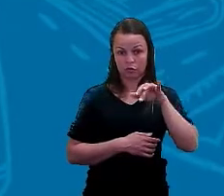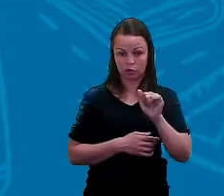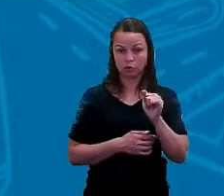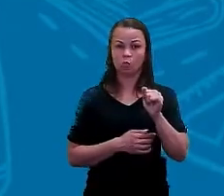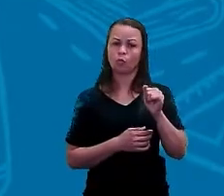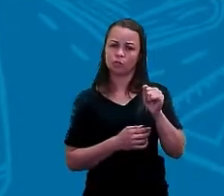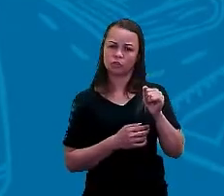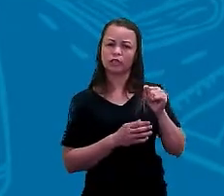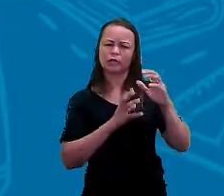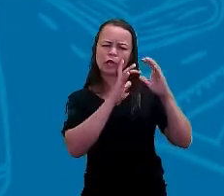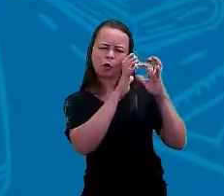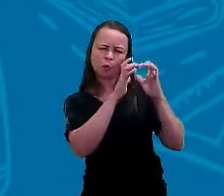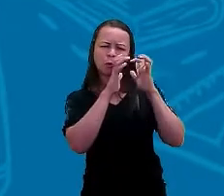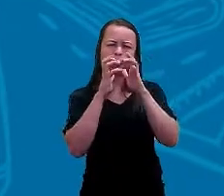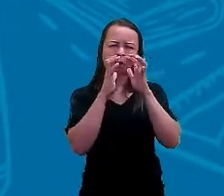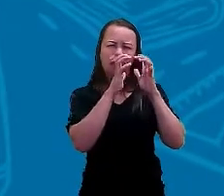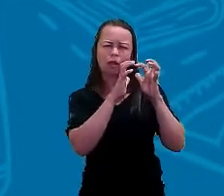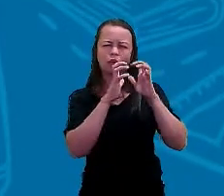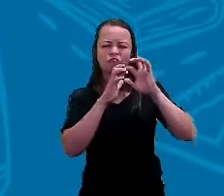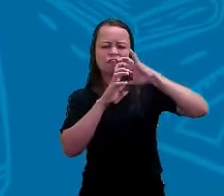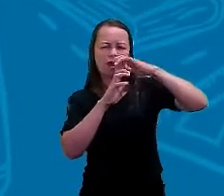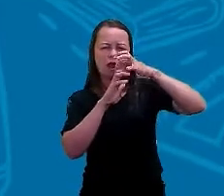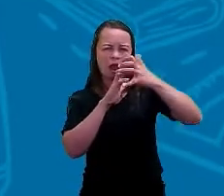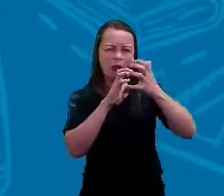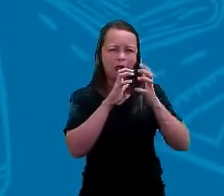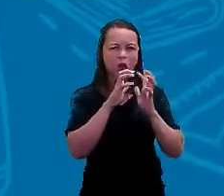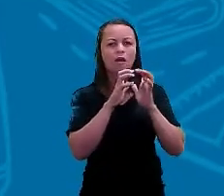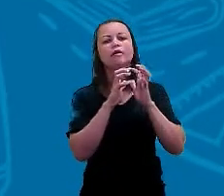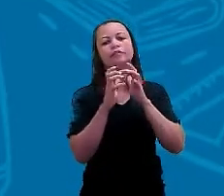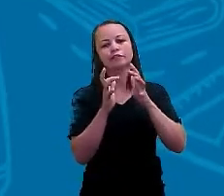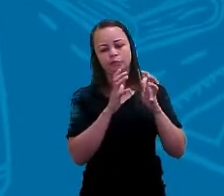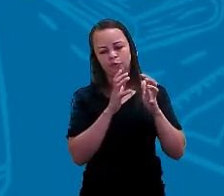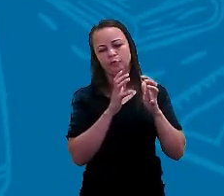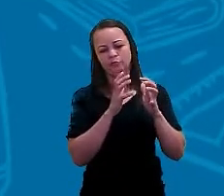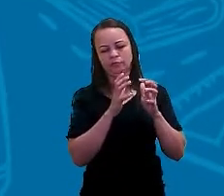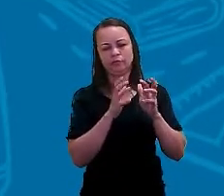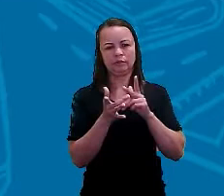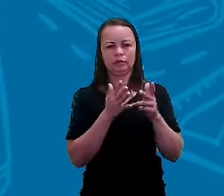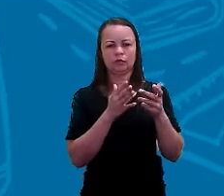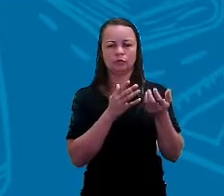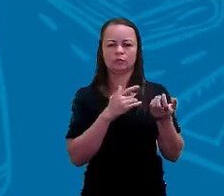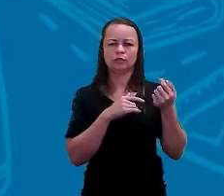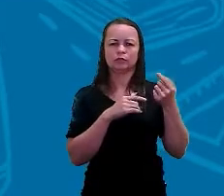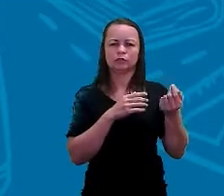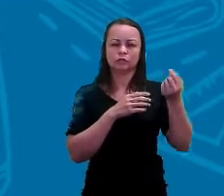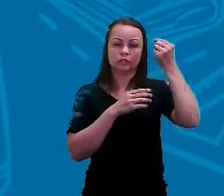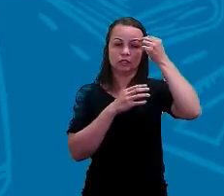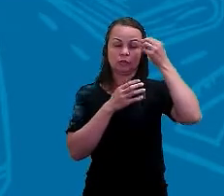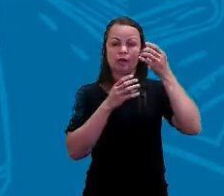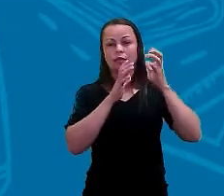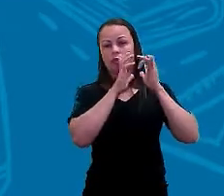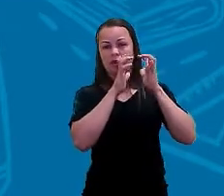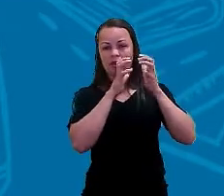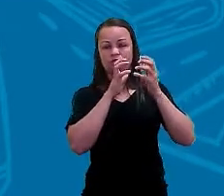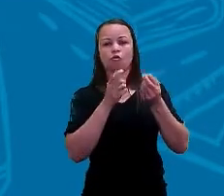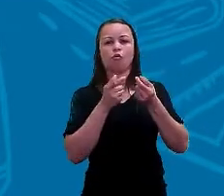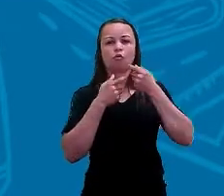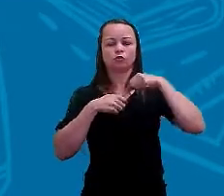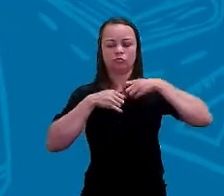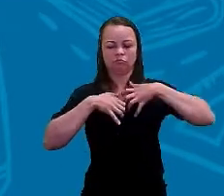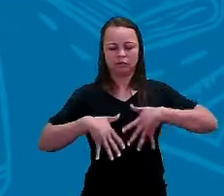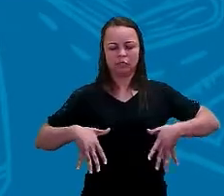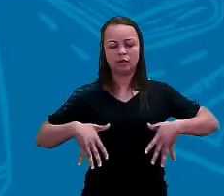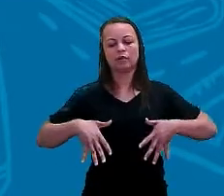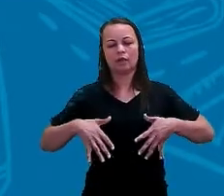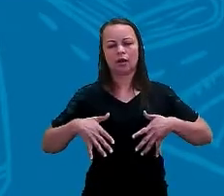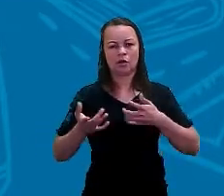fique dúvida. Então, pensou em aferente do meio externo para o sistema nervoso central. Pensou em eferente do sistema nervoso